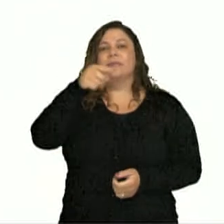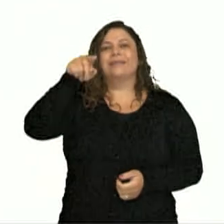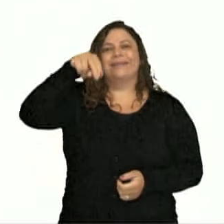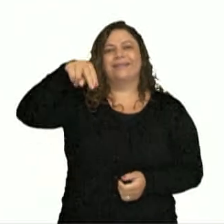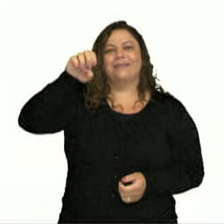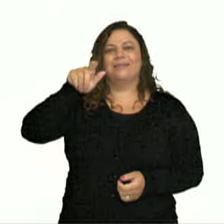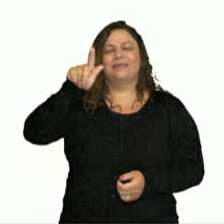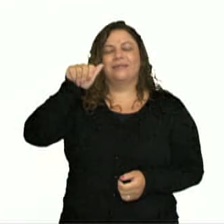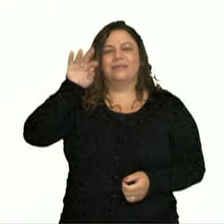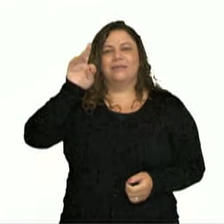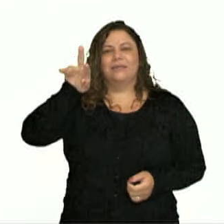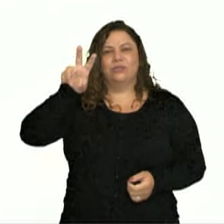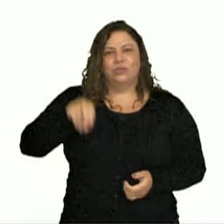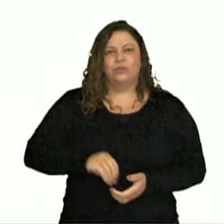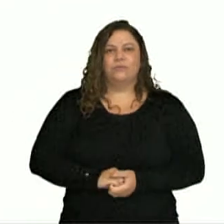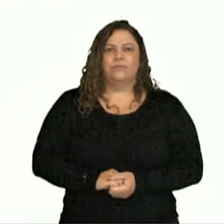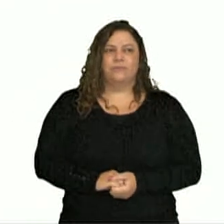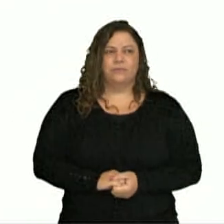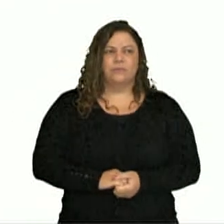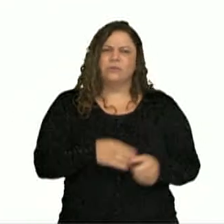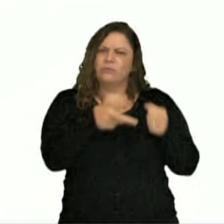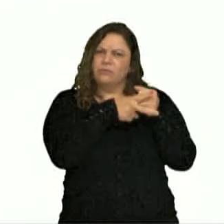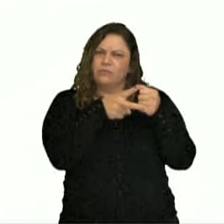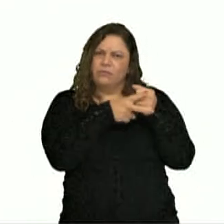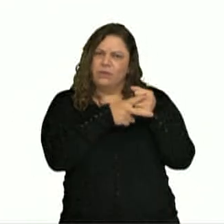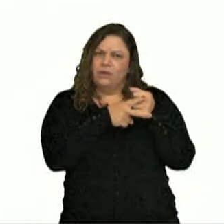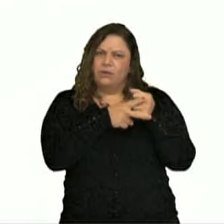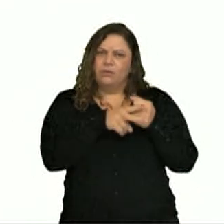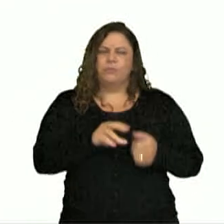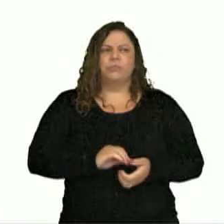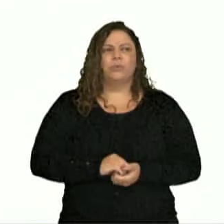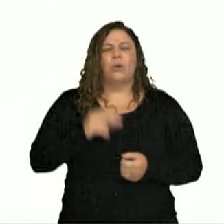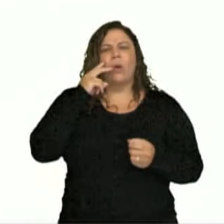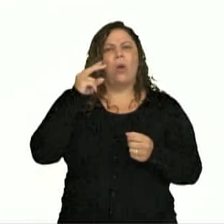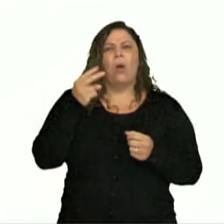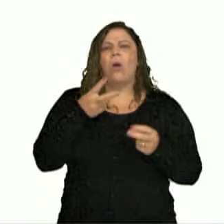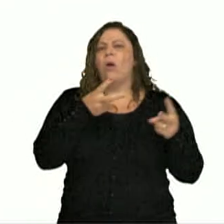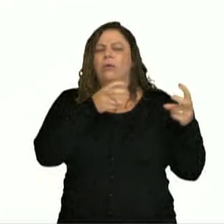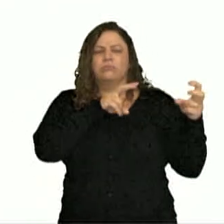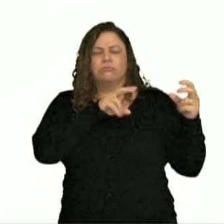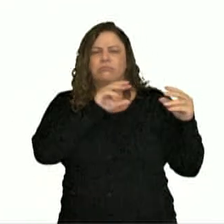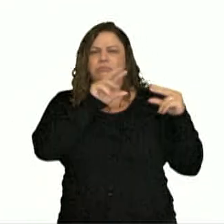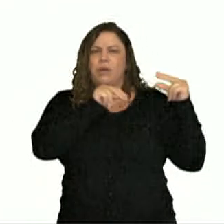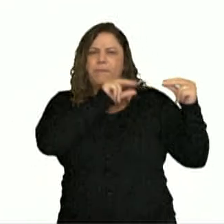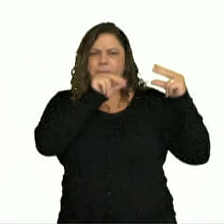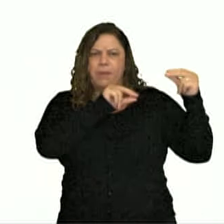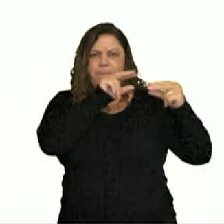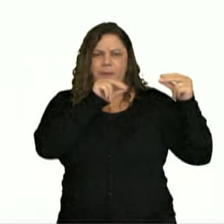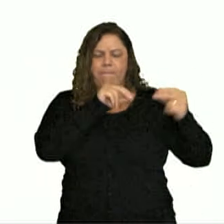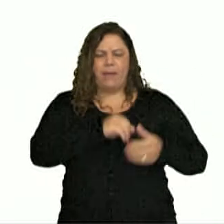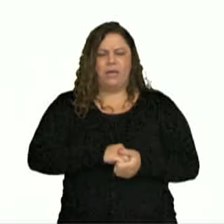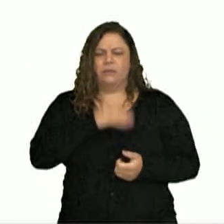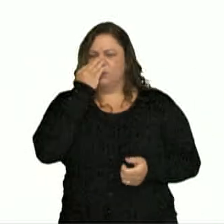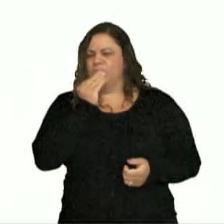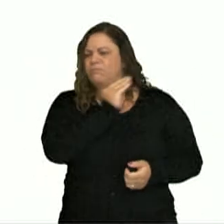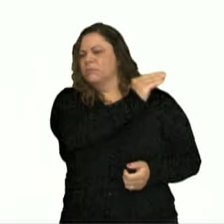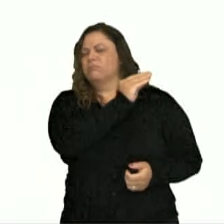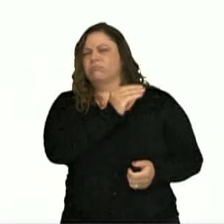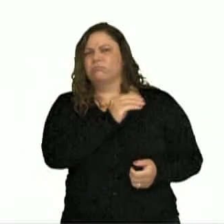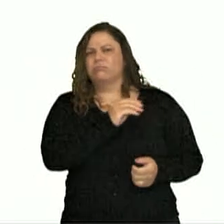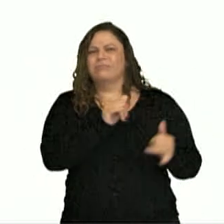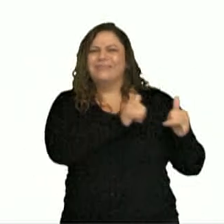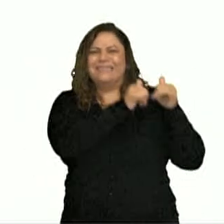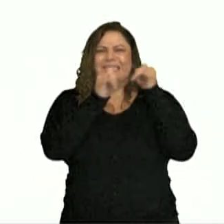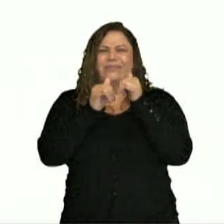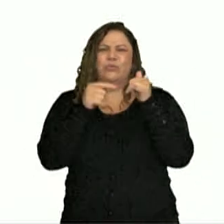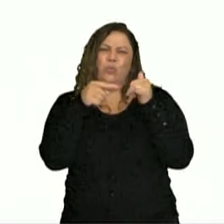primeira frase o verbo ignorar. Olha ali a situação do casal. No me ignores. Perdão, meu amor. Quem será que está pedindo perdão?